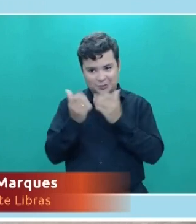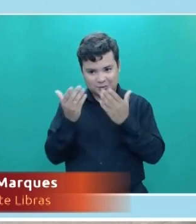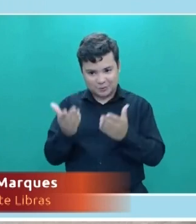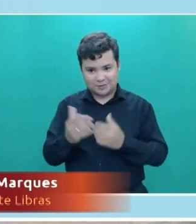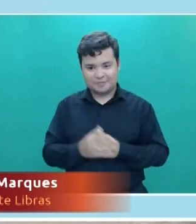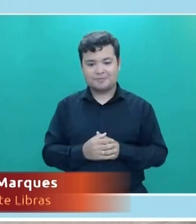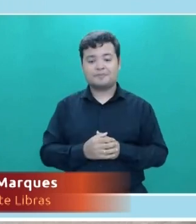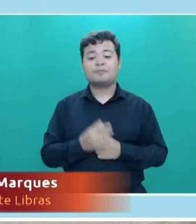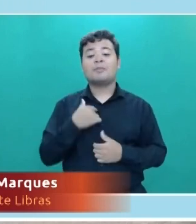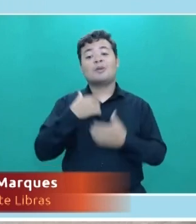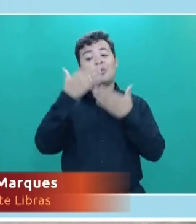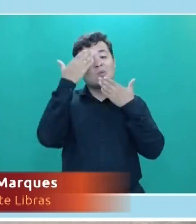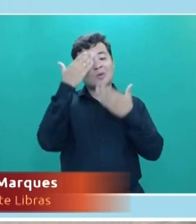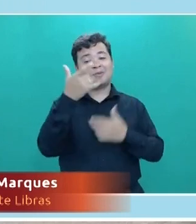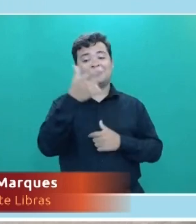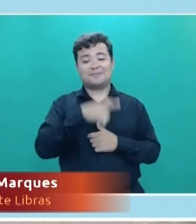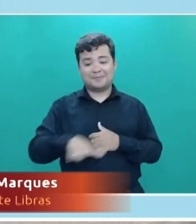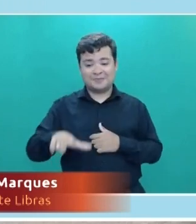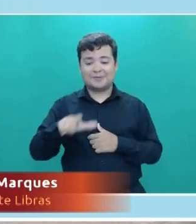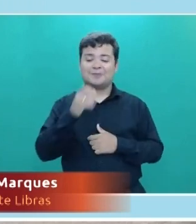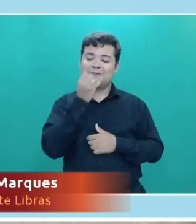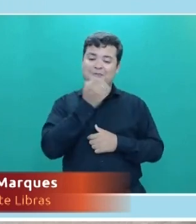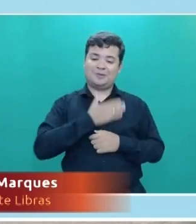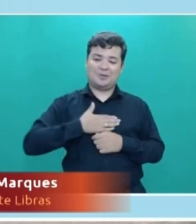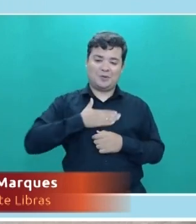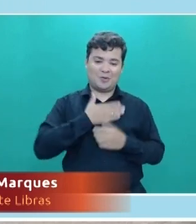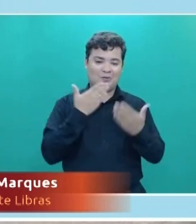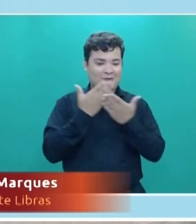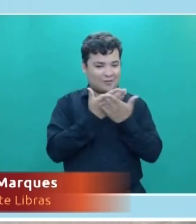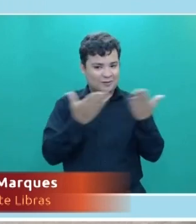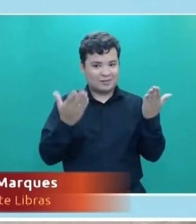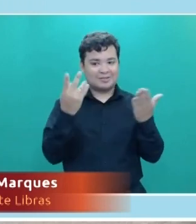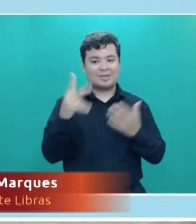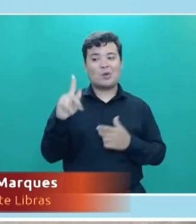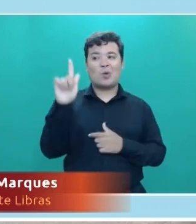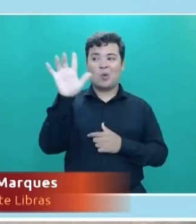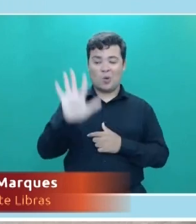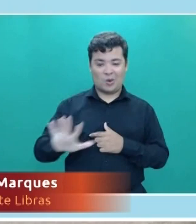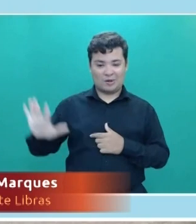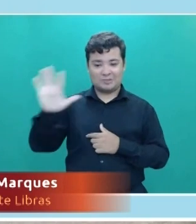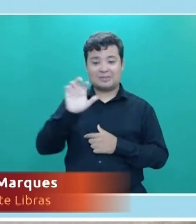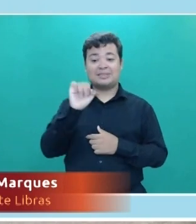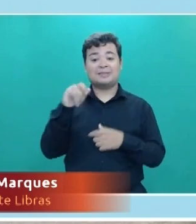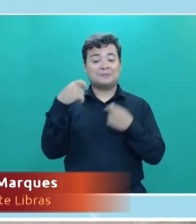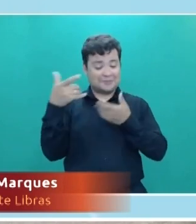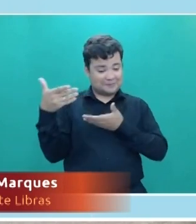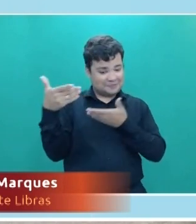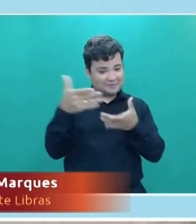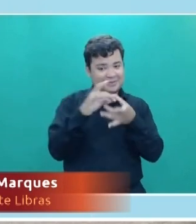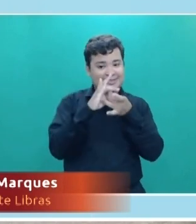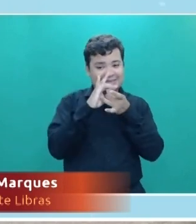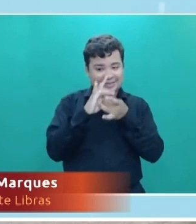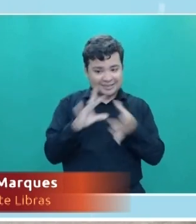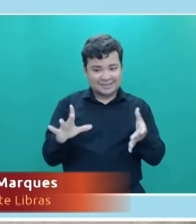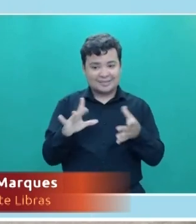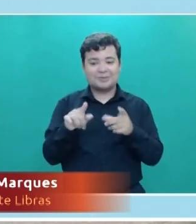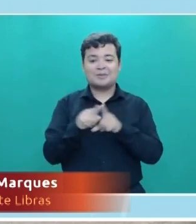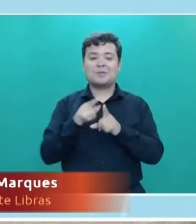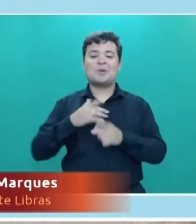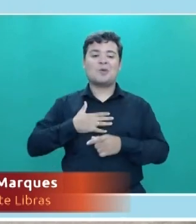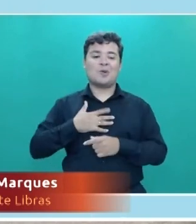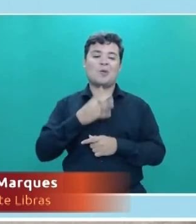que agradeço mais uma vez, sempre um prazer conversar com o pessoal daí de Goiás. E precisando, estamos às ordens. Foi um prazer também conhecer o